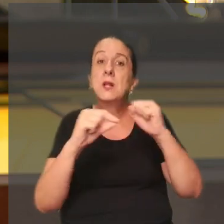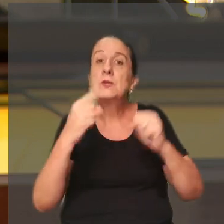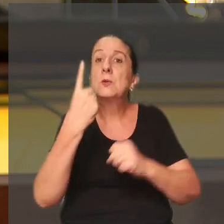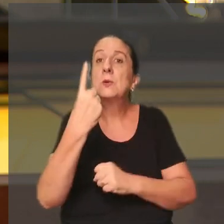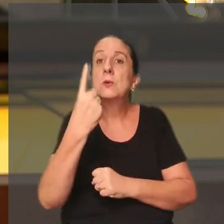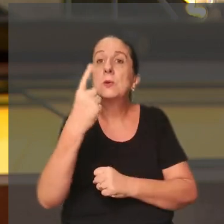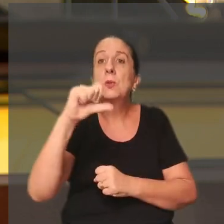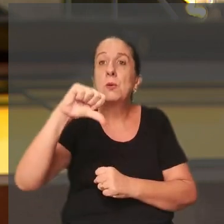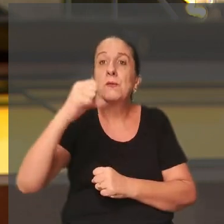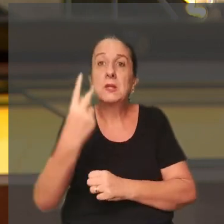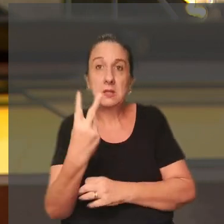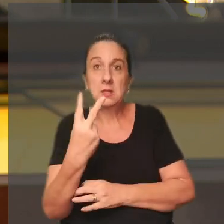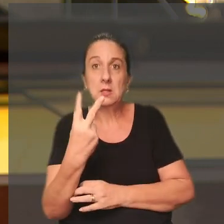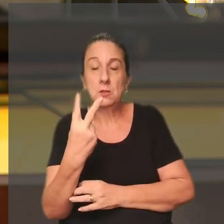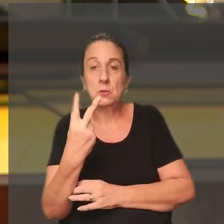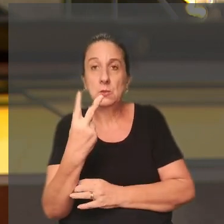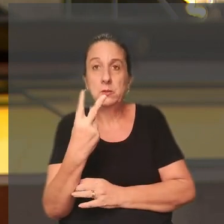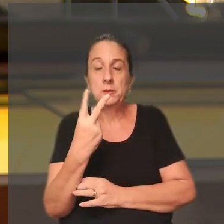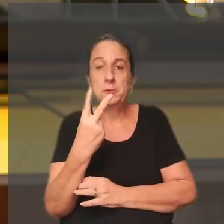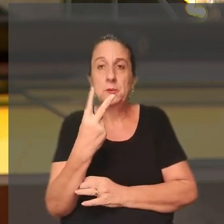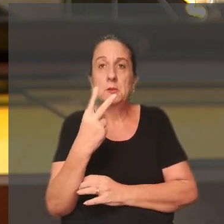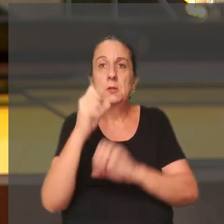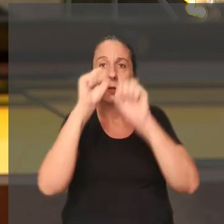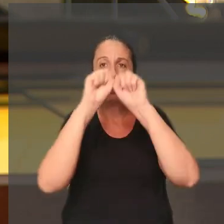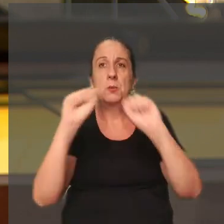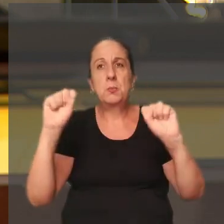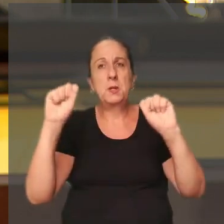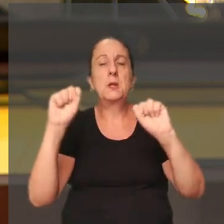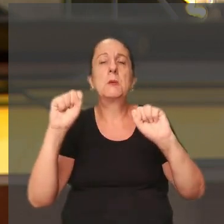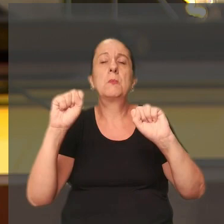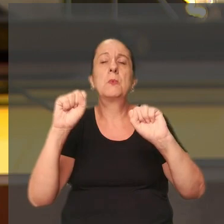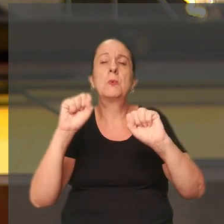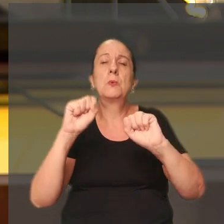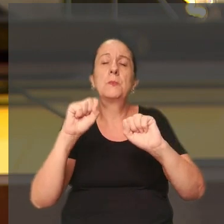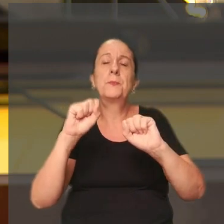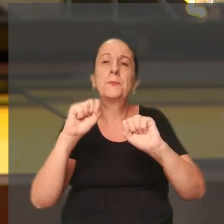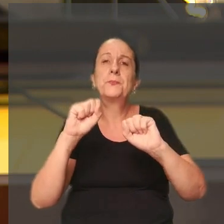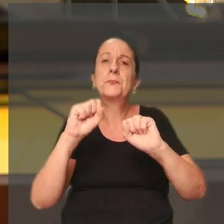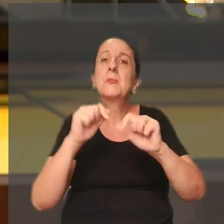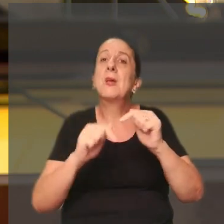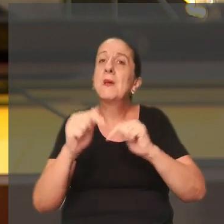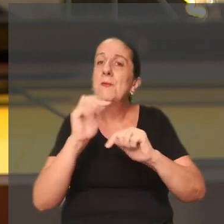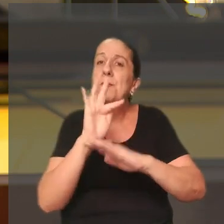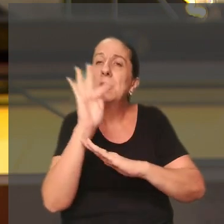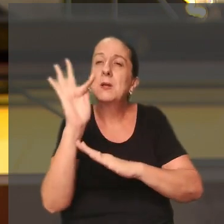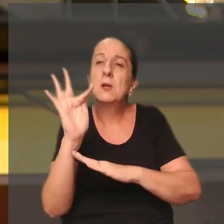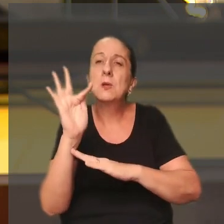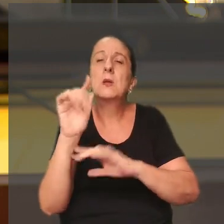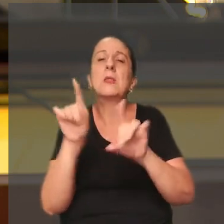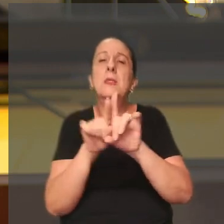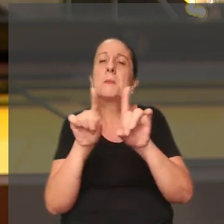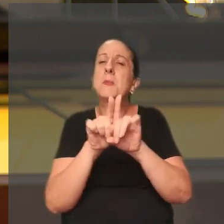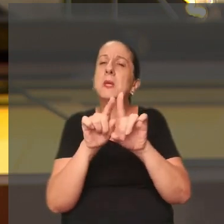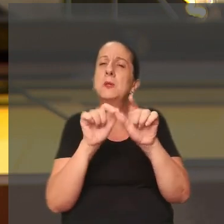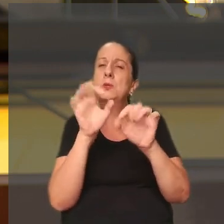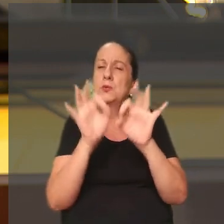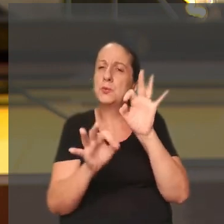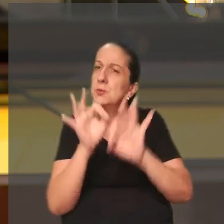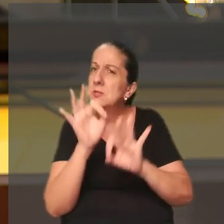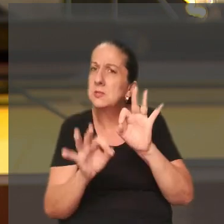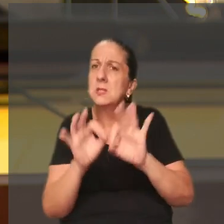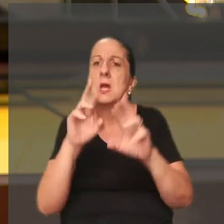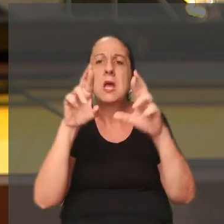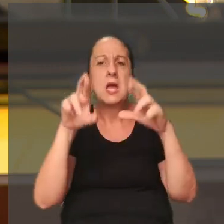lá, me lembro da época que está lá, Supremo Tribunal Federal, Superior Tribunal de Justiça,